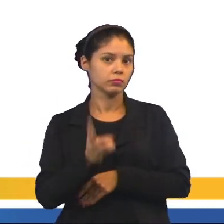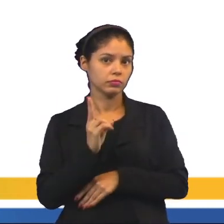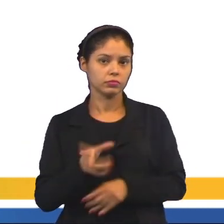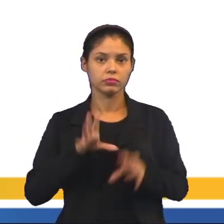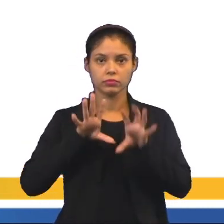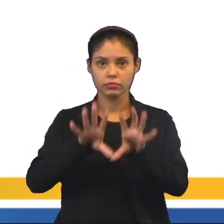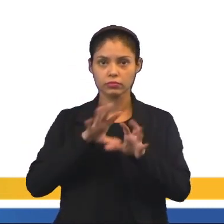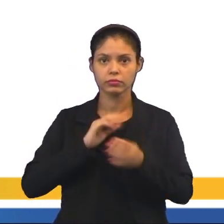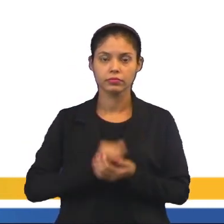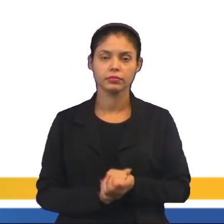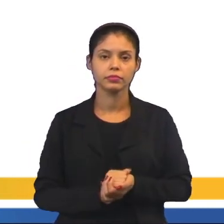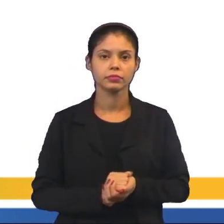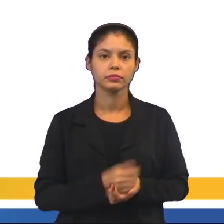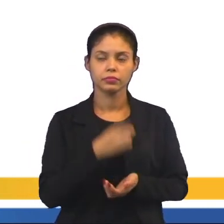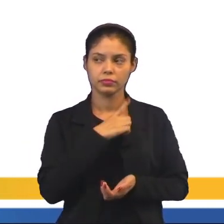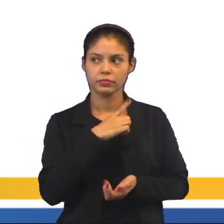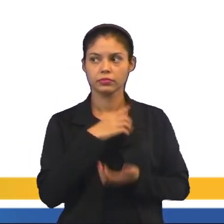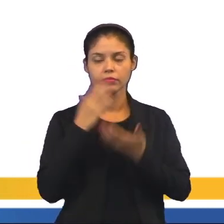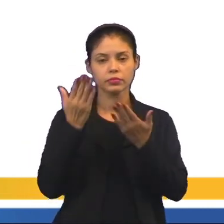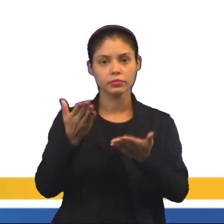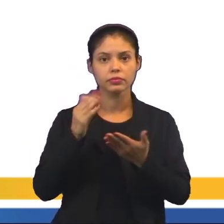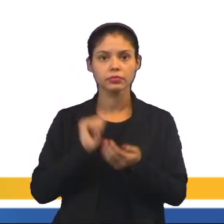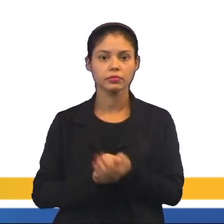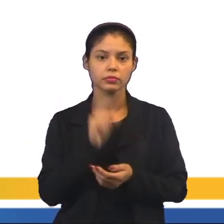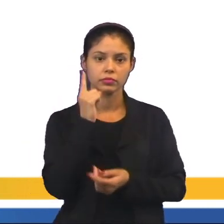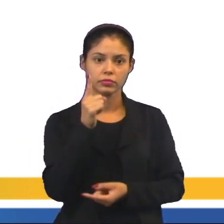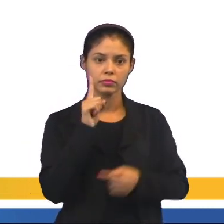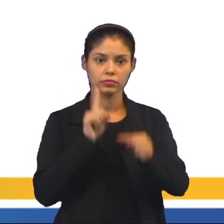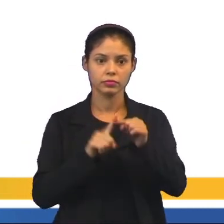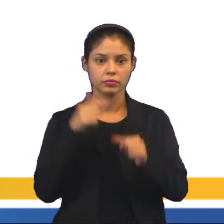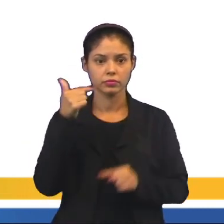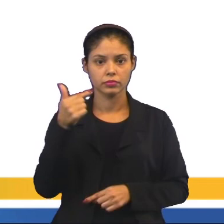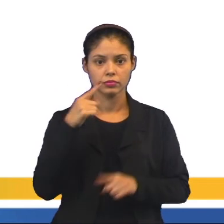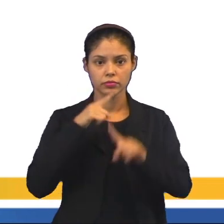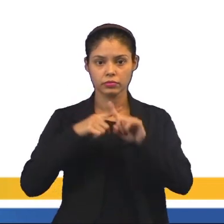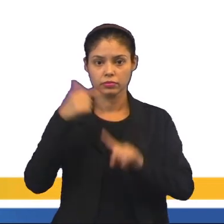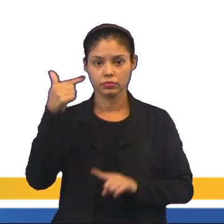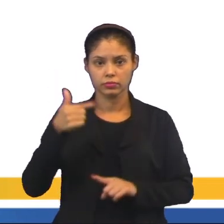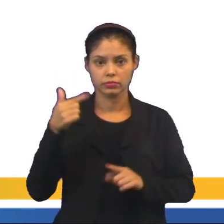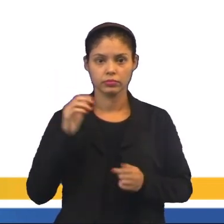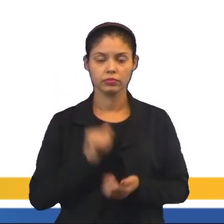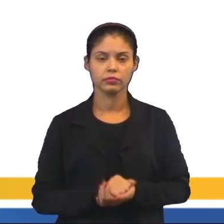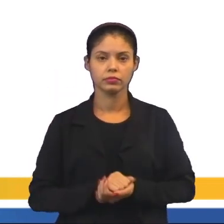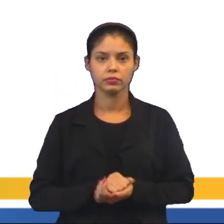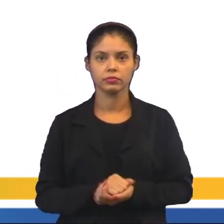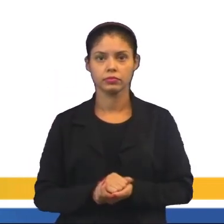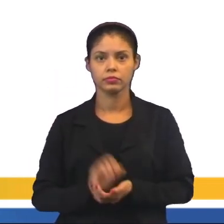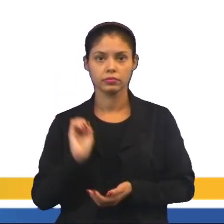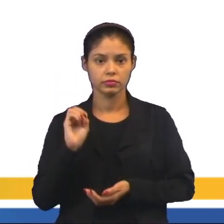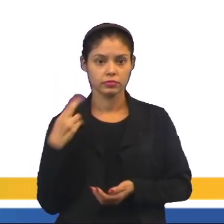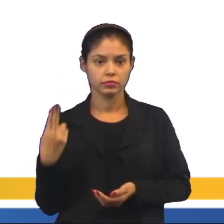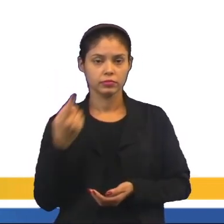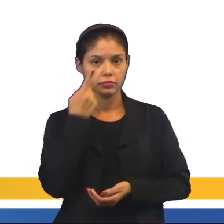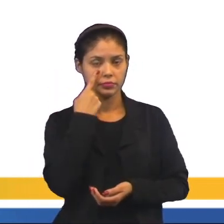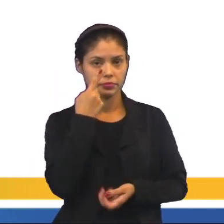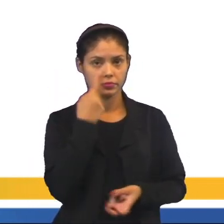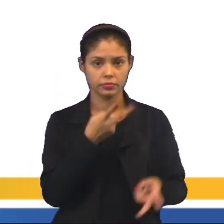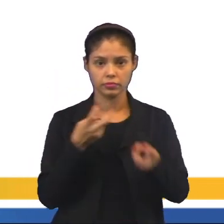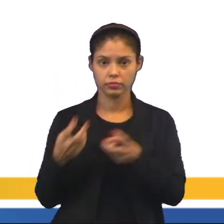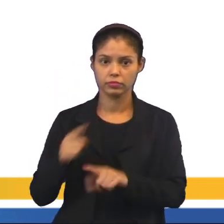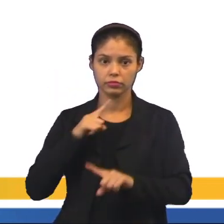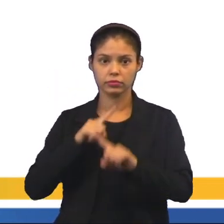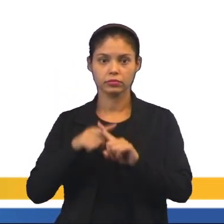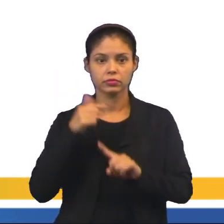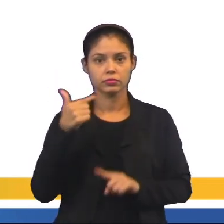mesmo jeito. Então temos aí 1 mais 2 vezes 2. Ou seja, observa aí que 2